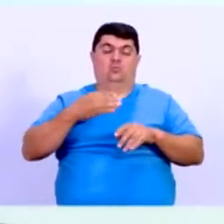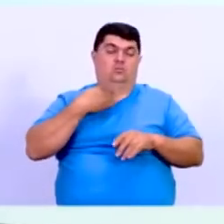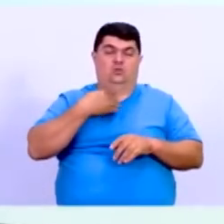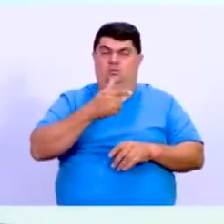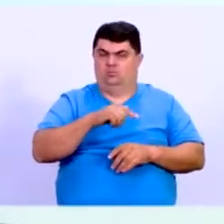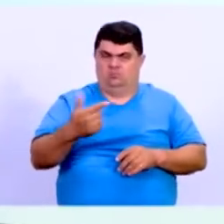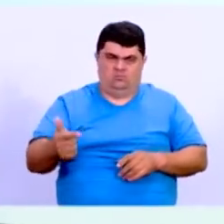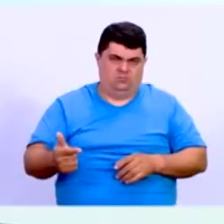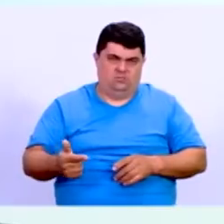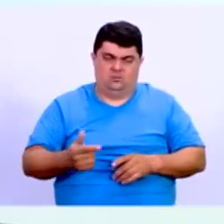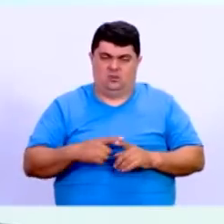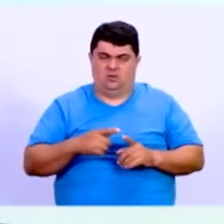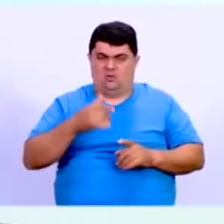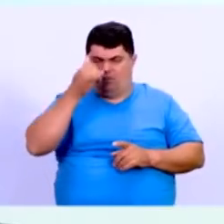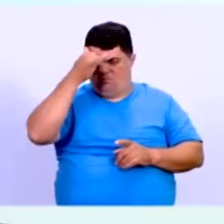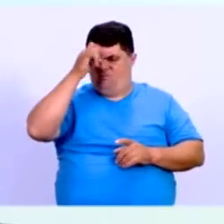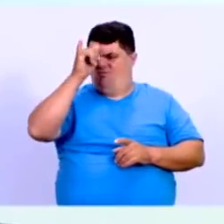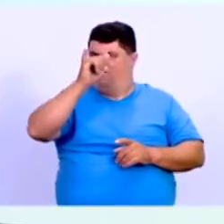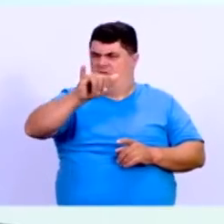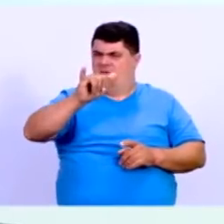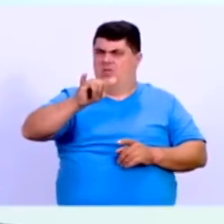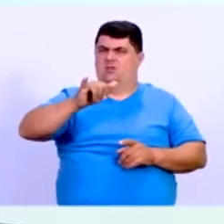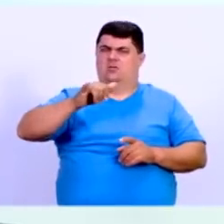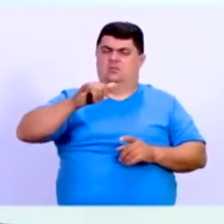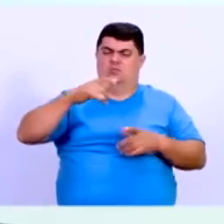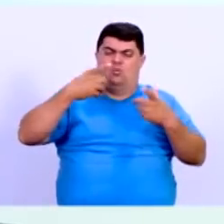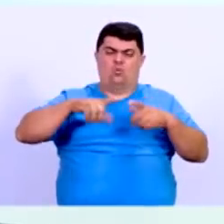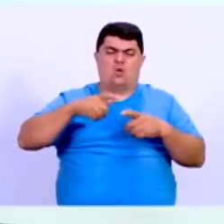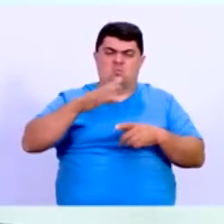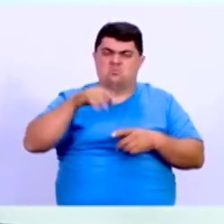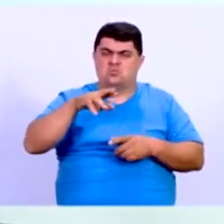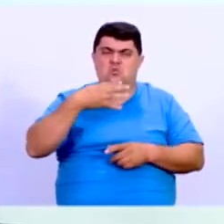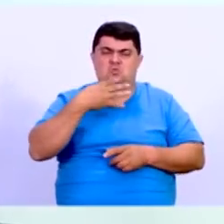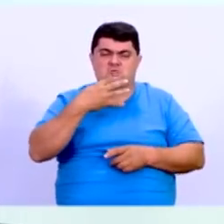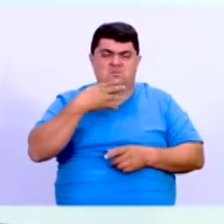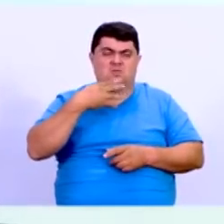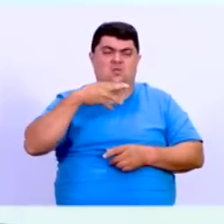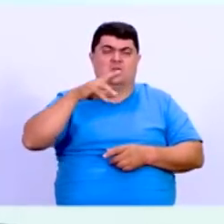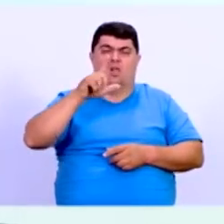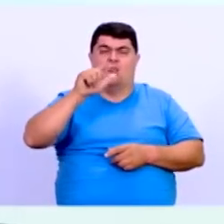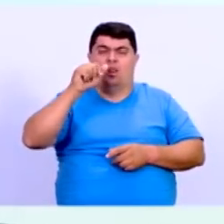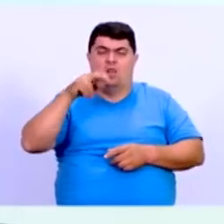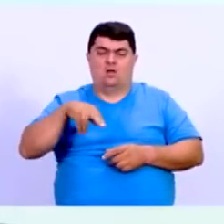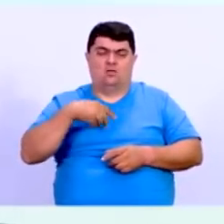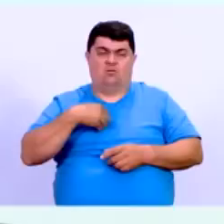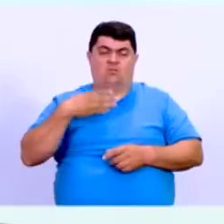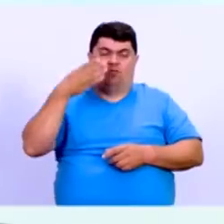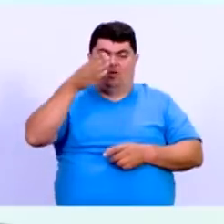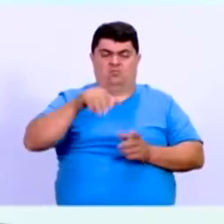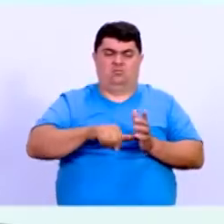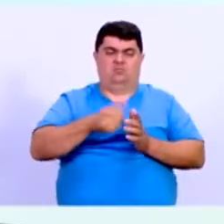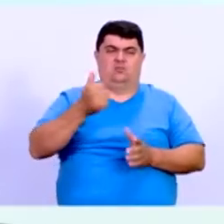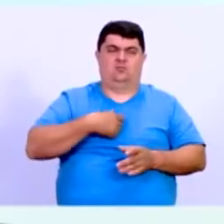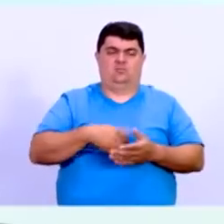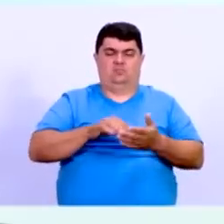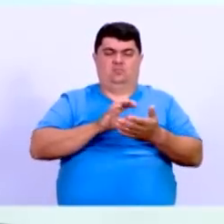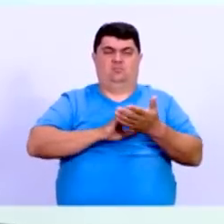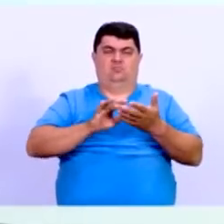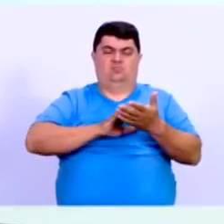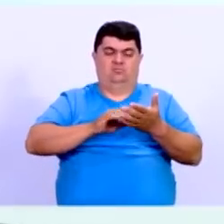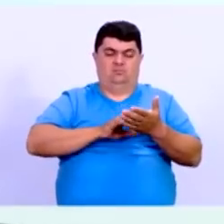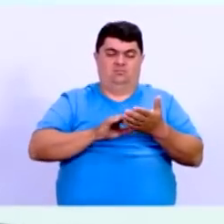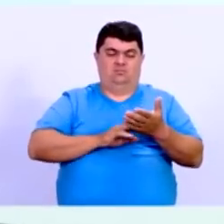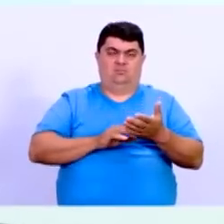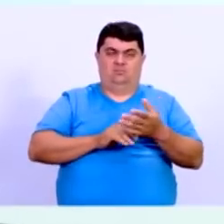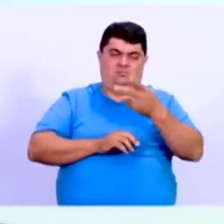né? Evita acessar a tua conta bancária, por exemplo, em ambientes que você não conheça, como Lan House. Nunca foi na Lan House. Quando você vai, acessa todas as senhas de